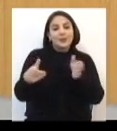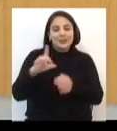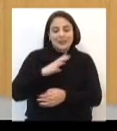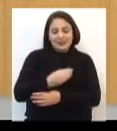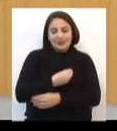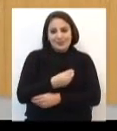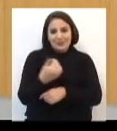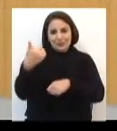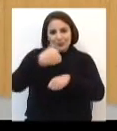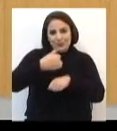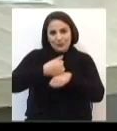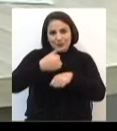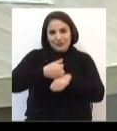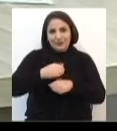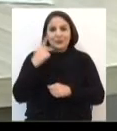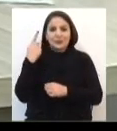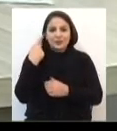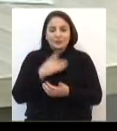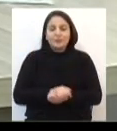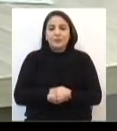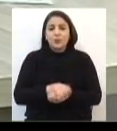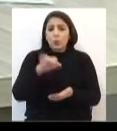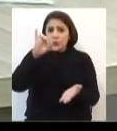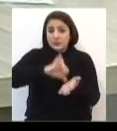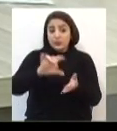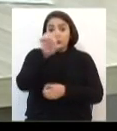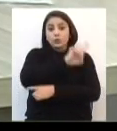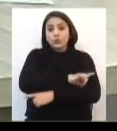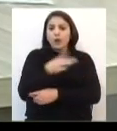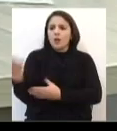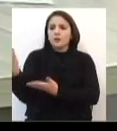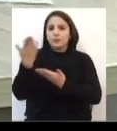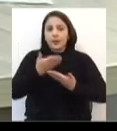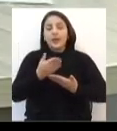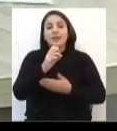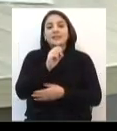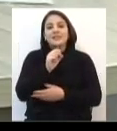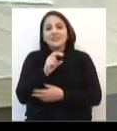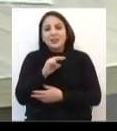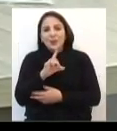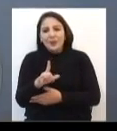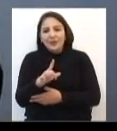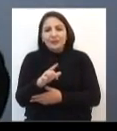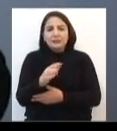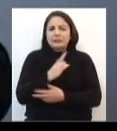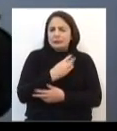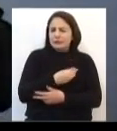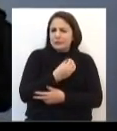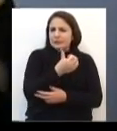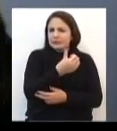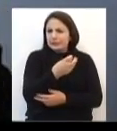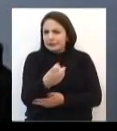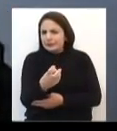que ele esteve no cargo. O centro-dia é para receber lá o Saul Spinelli, que está com seus 65,